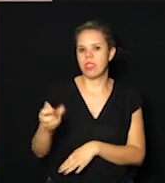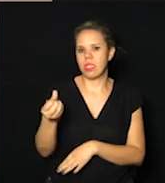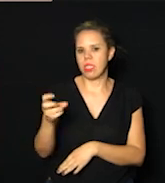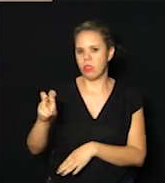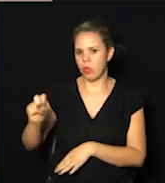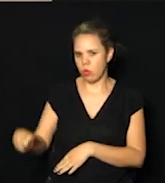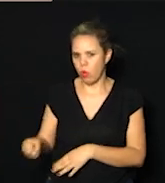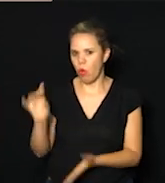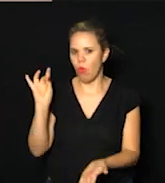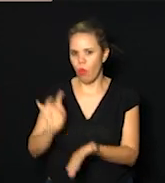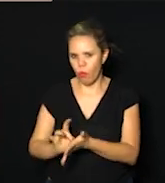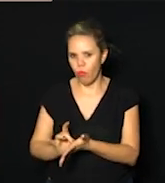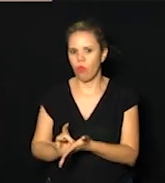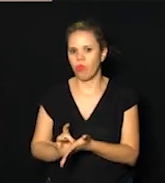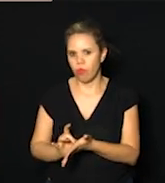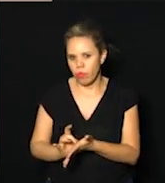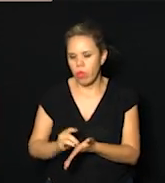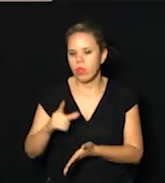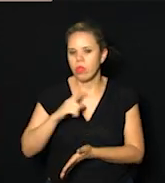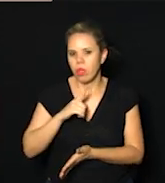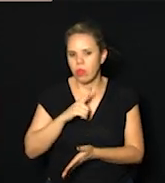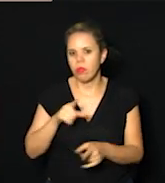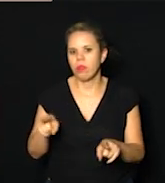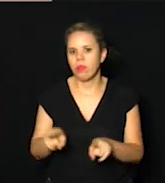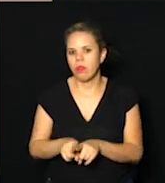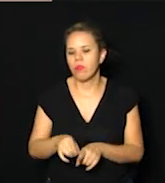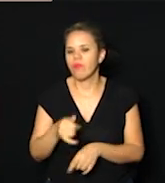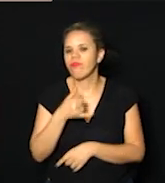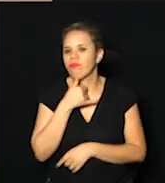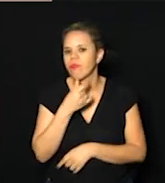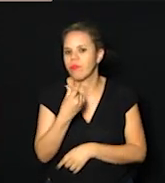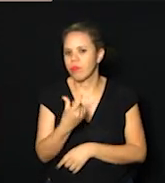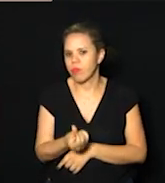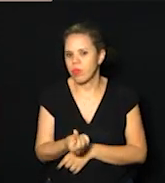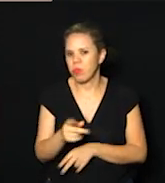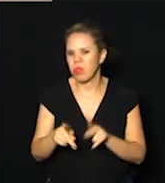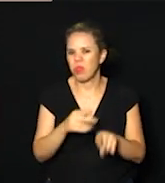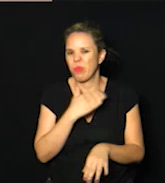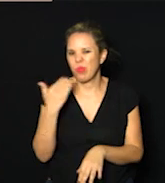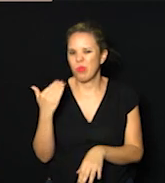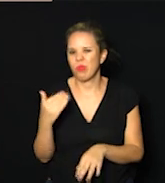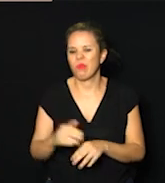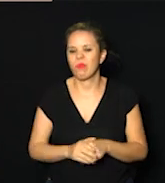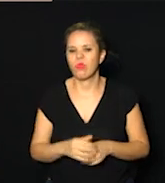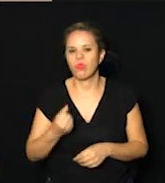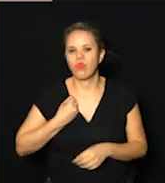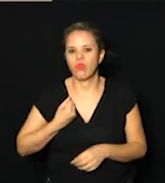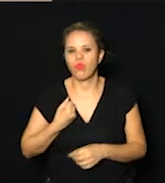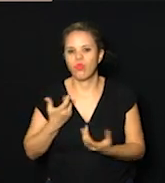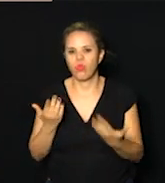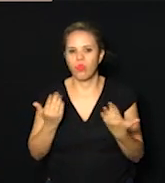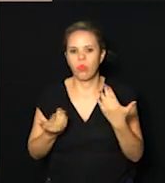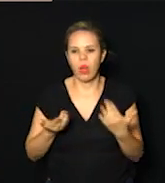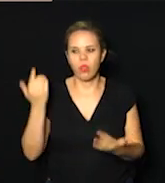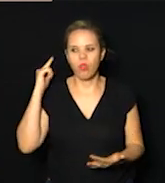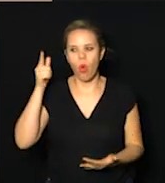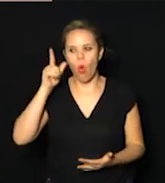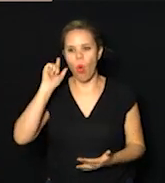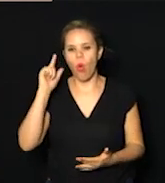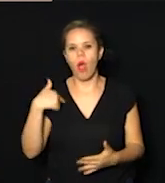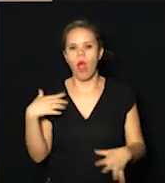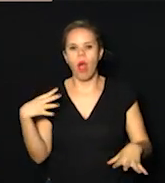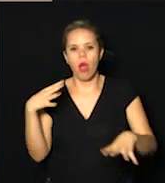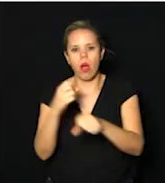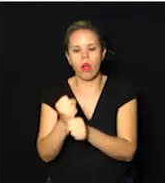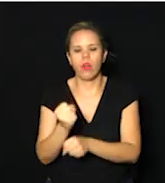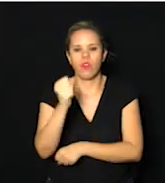23.658 confirmados e temos aí, infelizmente, 16 óbitos a mais que os números de ontem. Agora somam-se